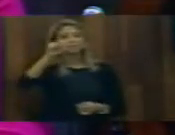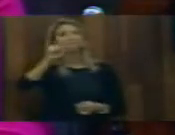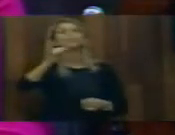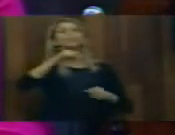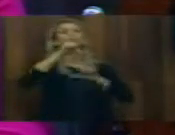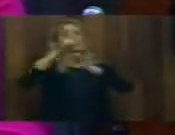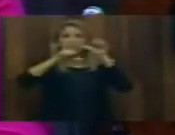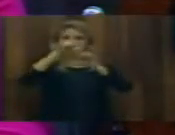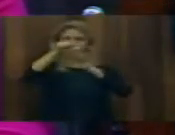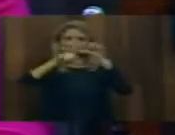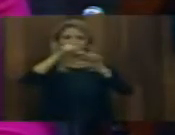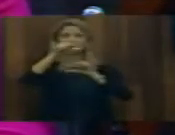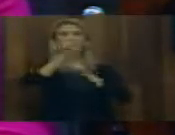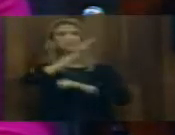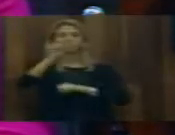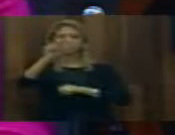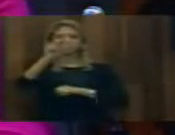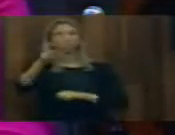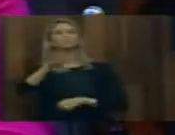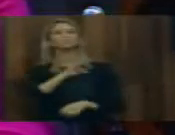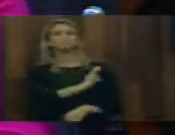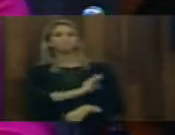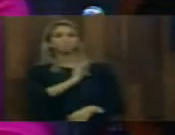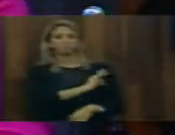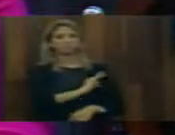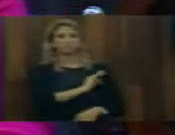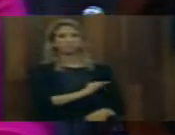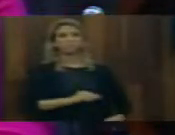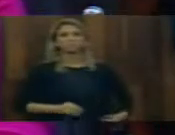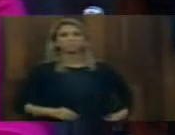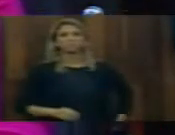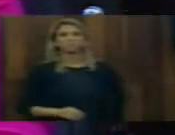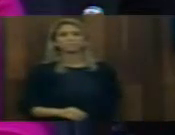no bairro Namar, Tamoi, segundo distrito de Cabo Frio.